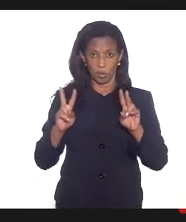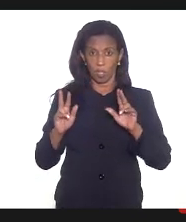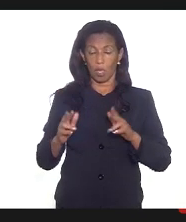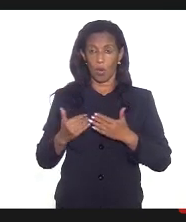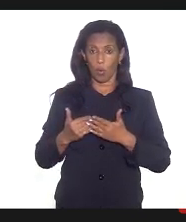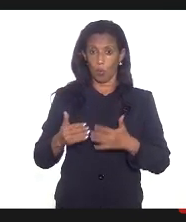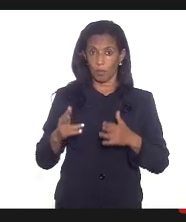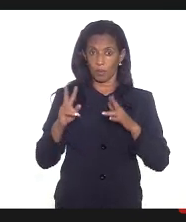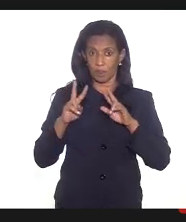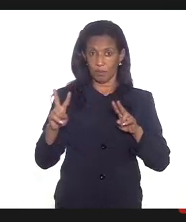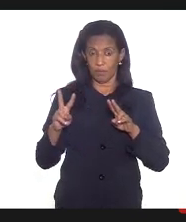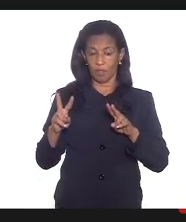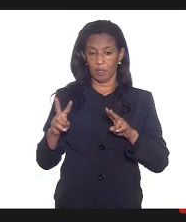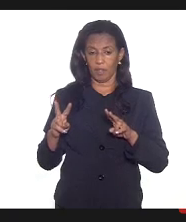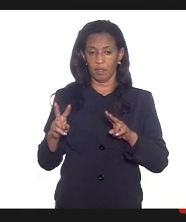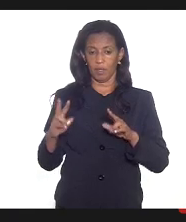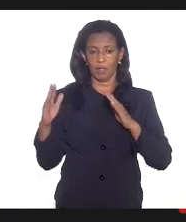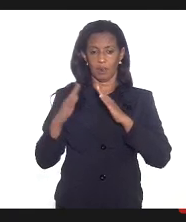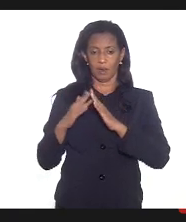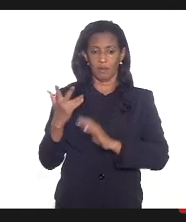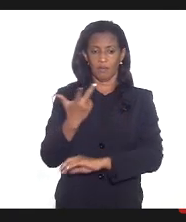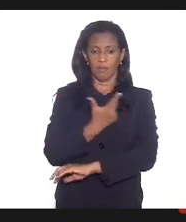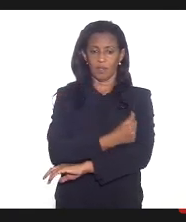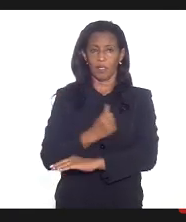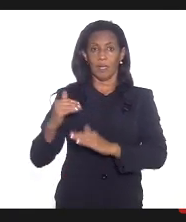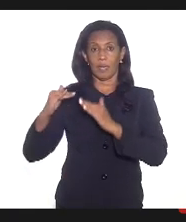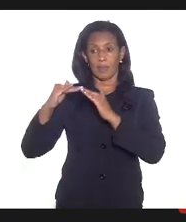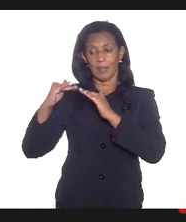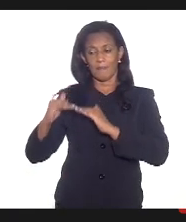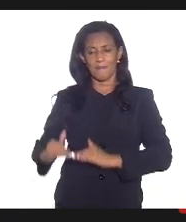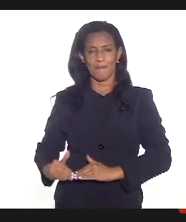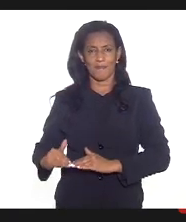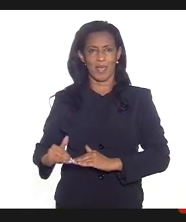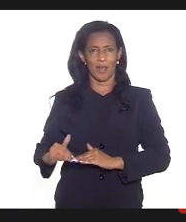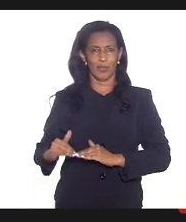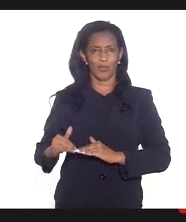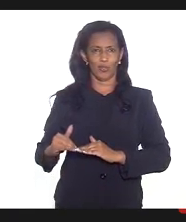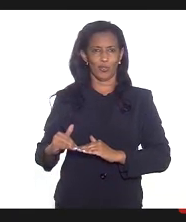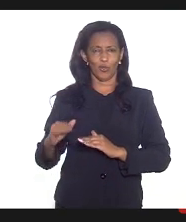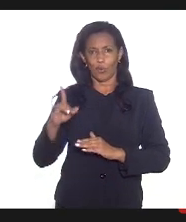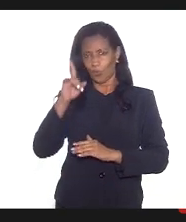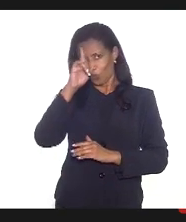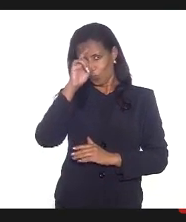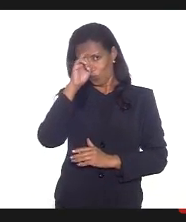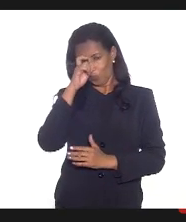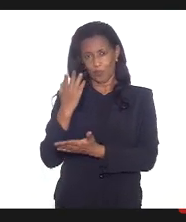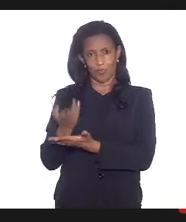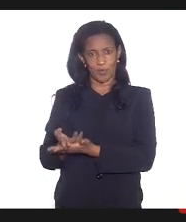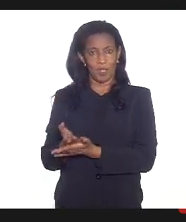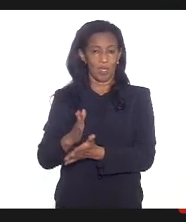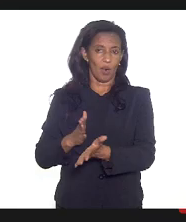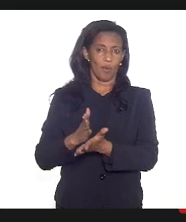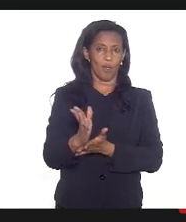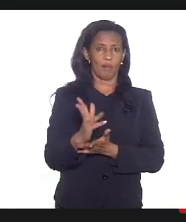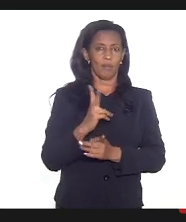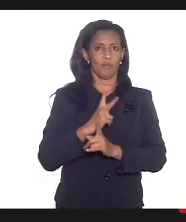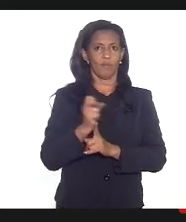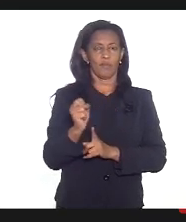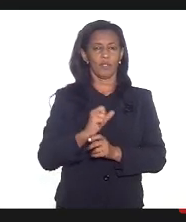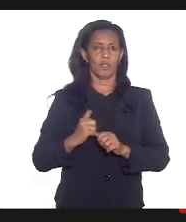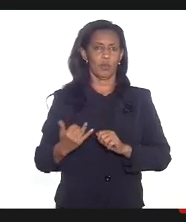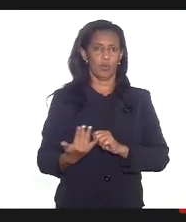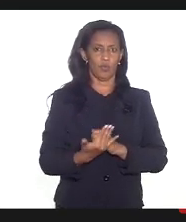ver e nas partes vacilava gente tá começando até menos internações e menos olhos e é o caminho para a gente vencer a corrida é isso muito